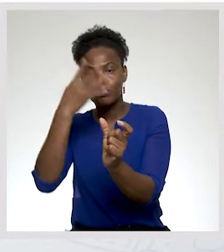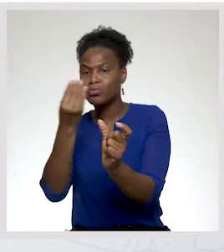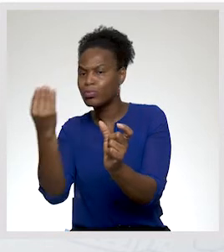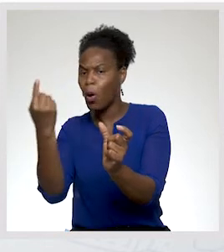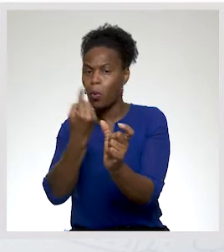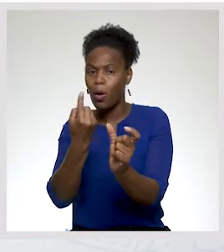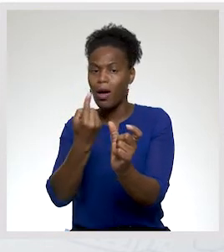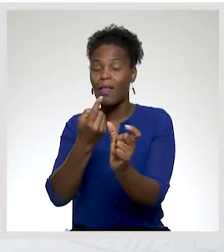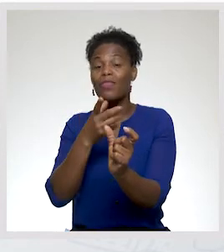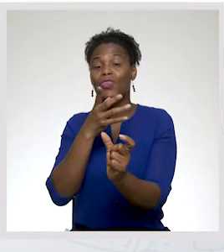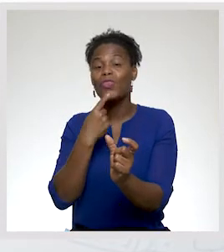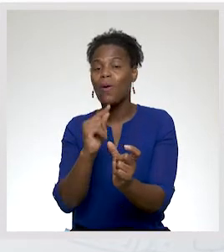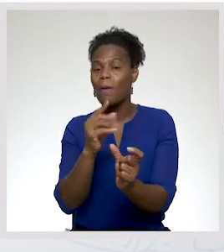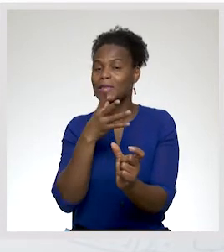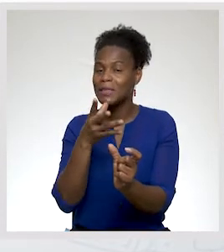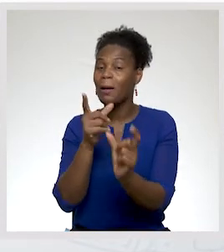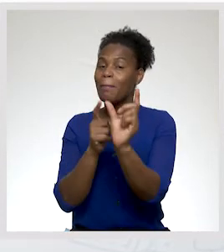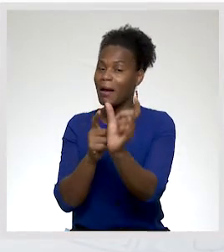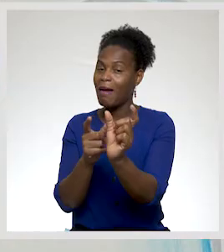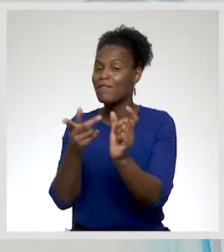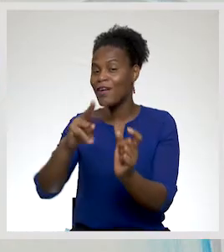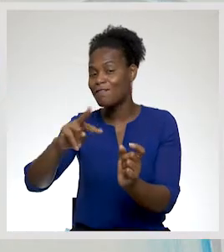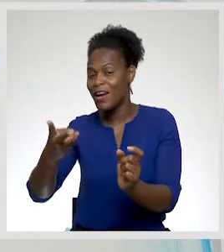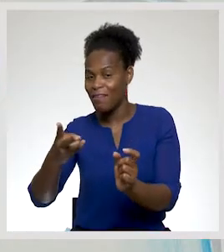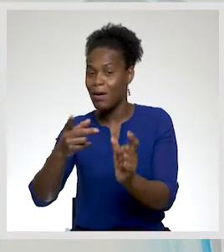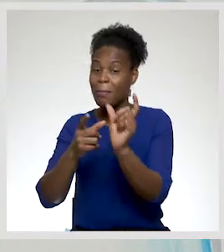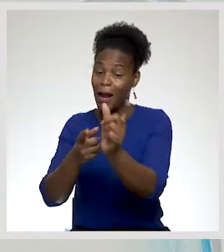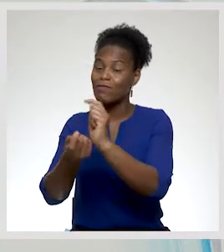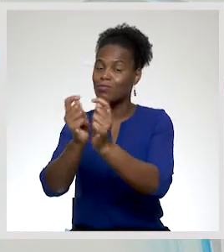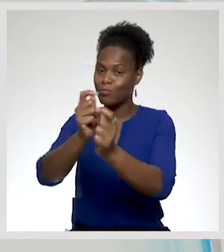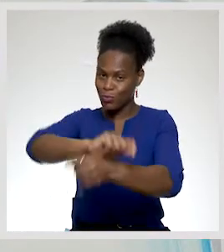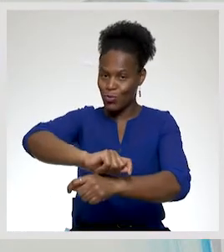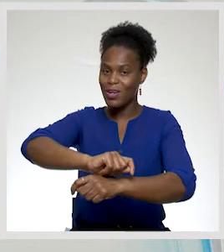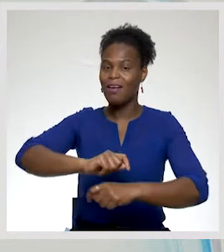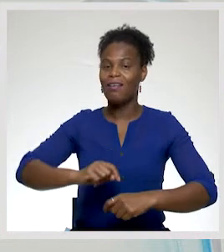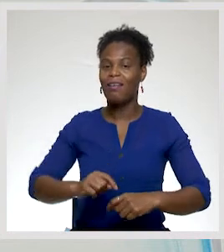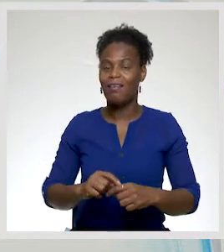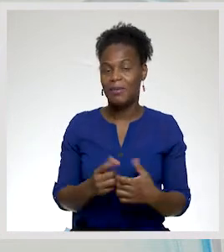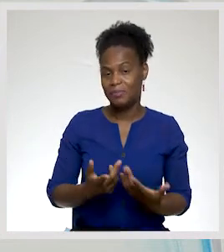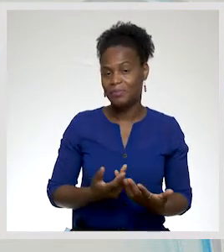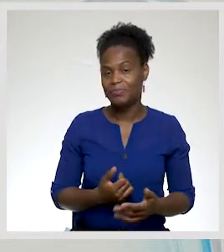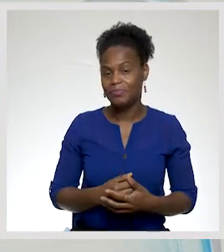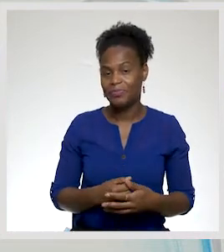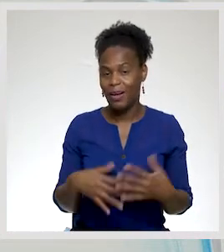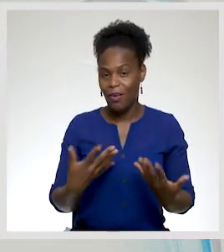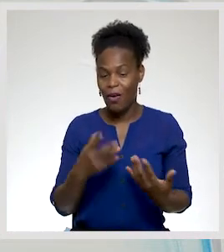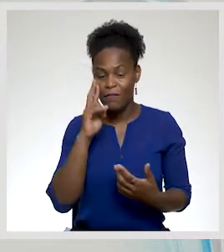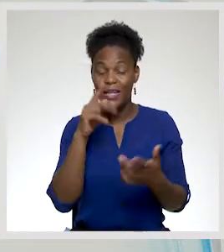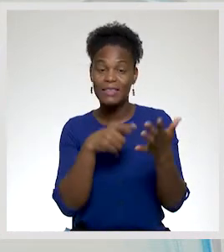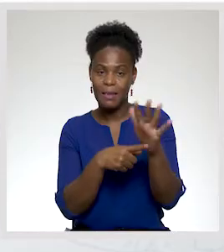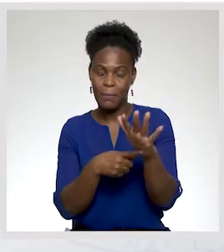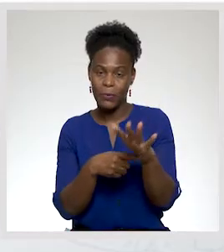de palavras variáveis. Já estamos a falar de palavras agora que mudam. Vamos